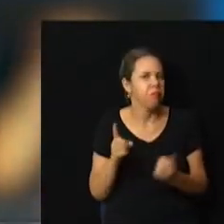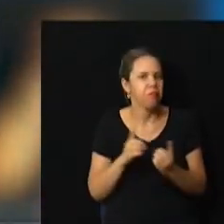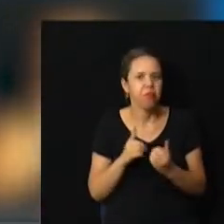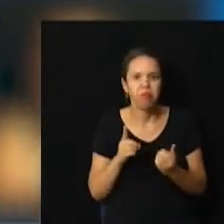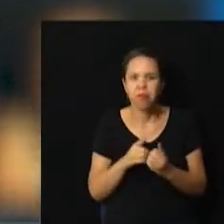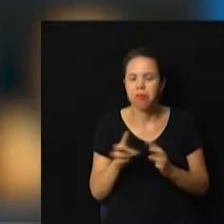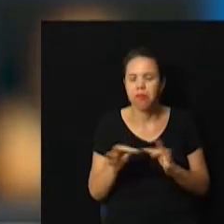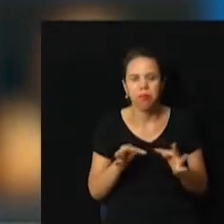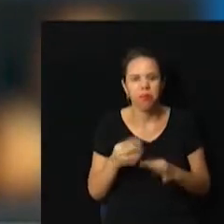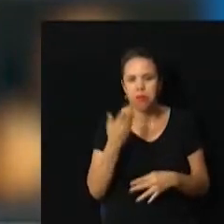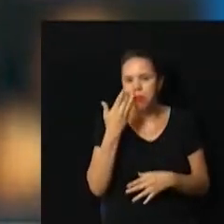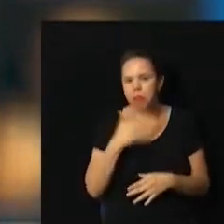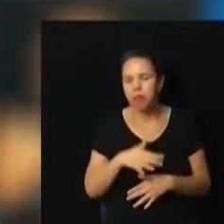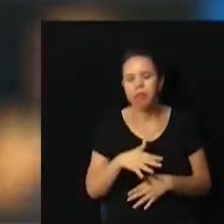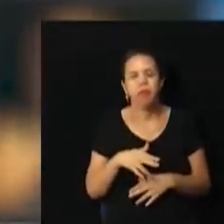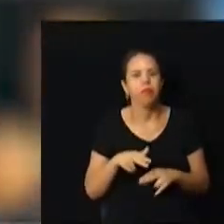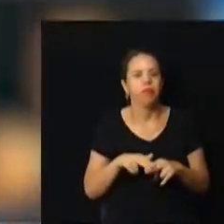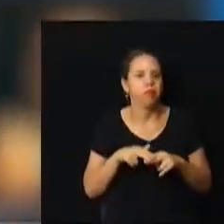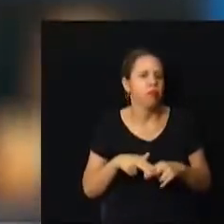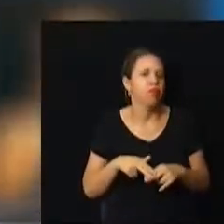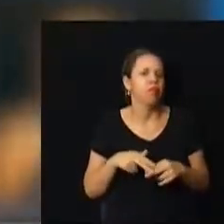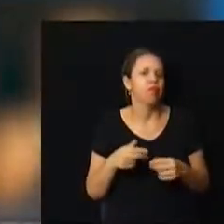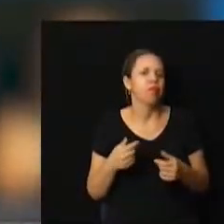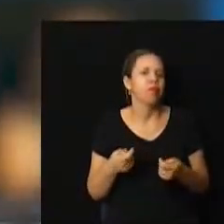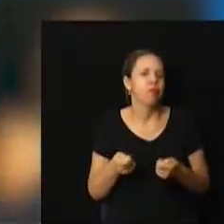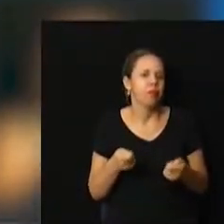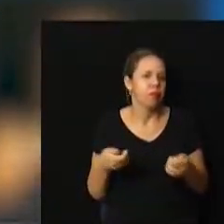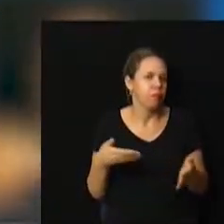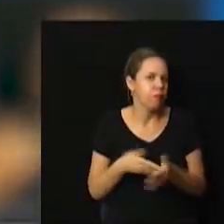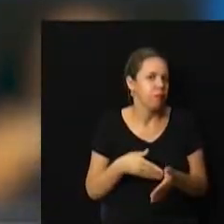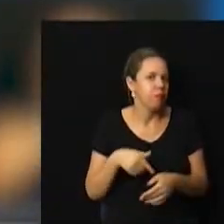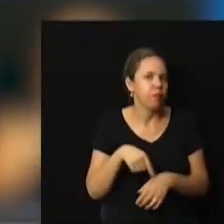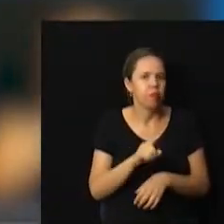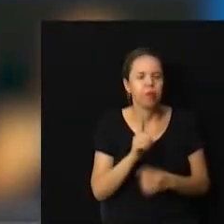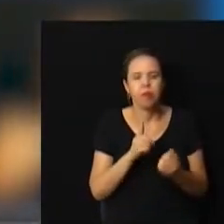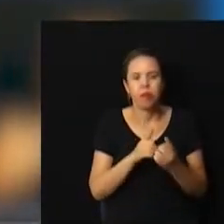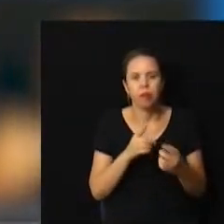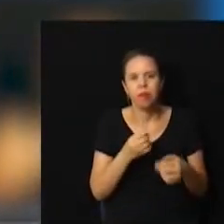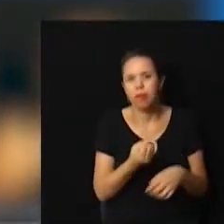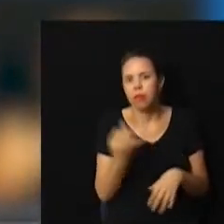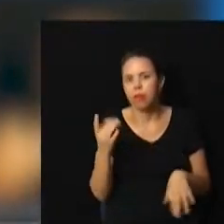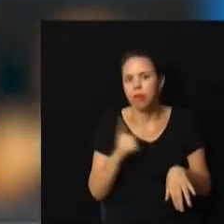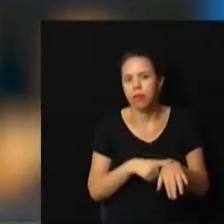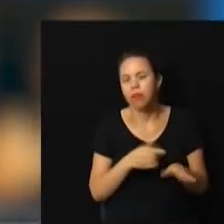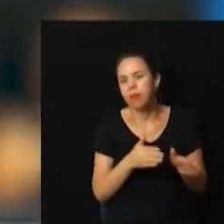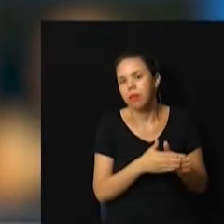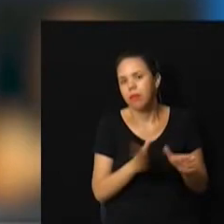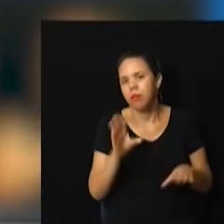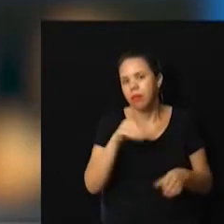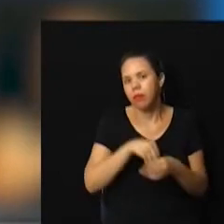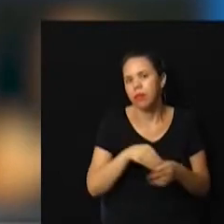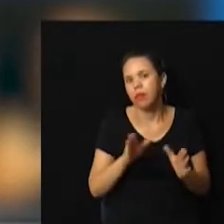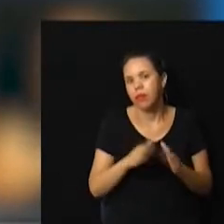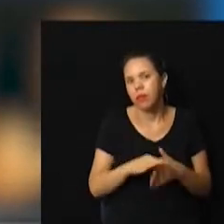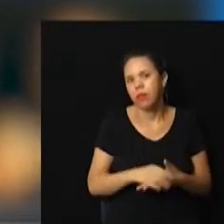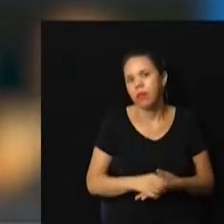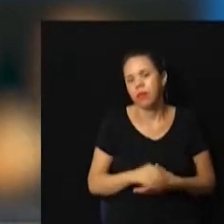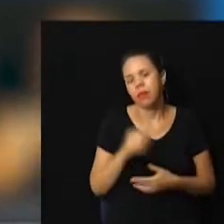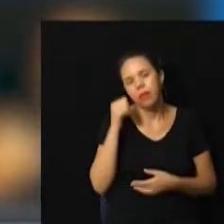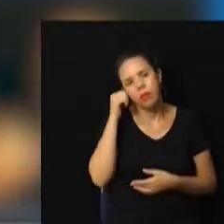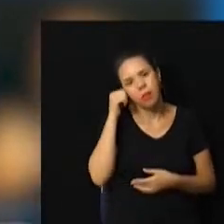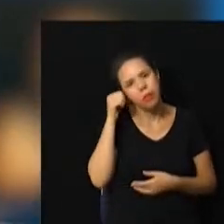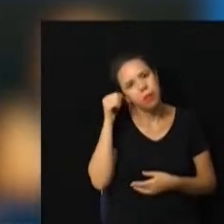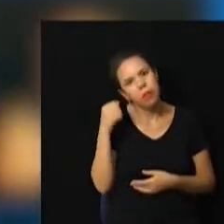inexistiu atendimento pediátrico pela retenção das pessoas em um maior tempo dentro de